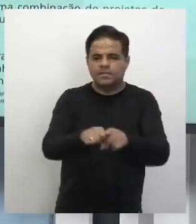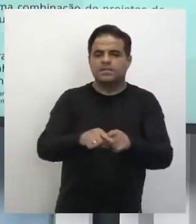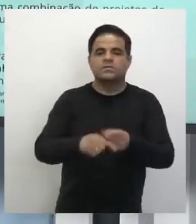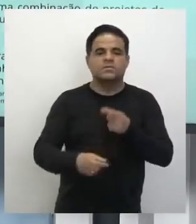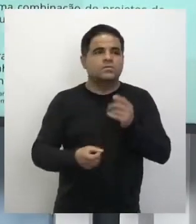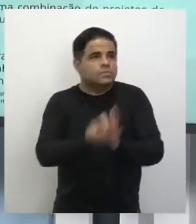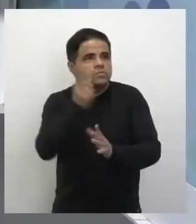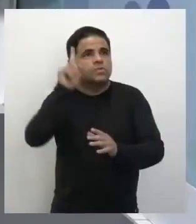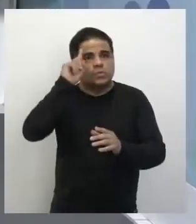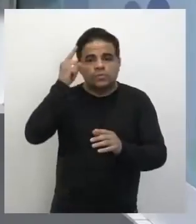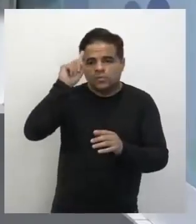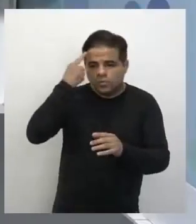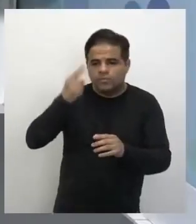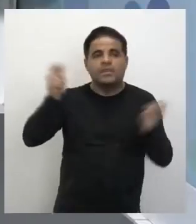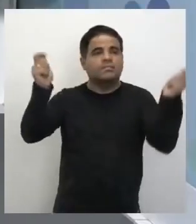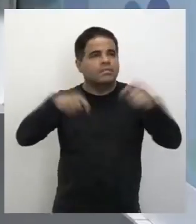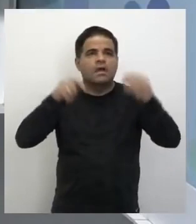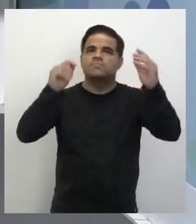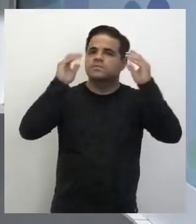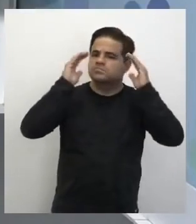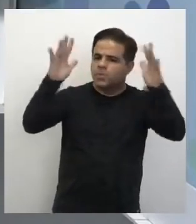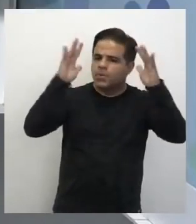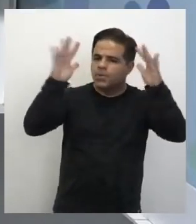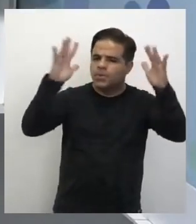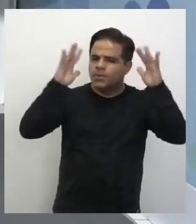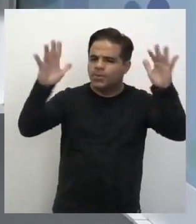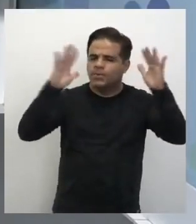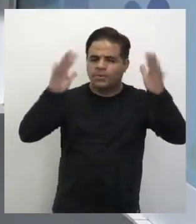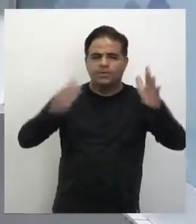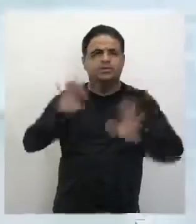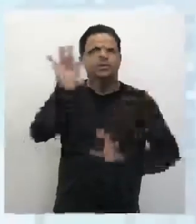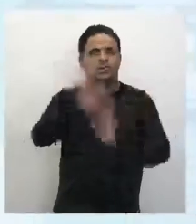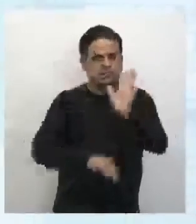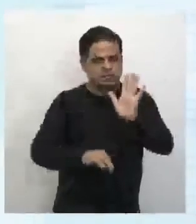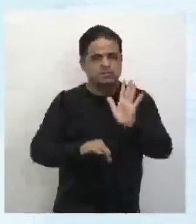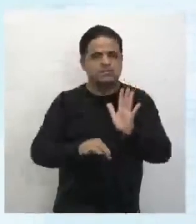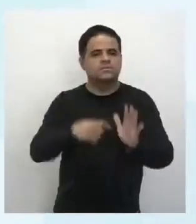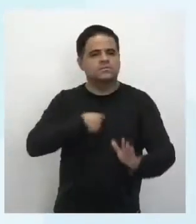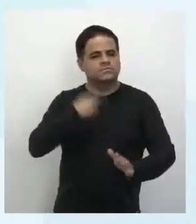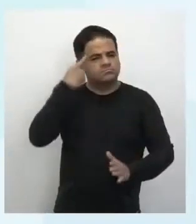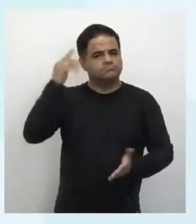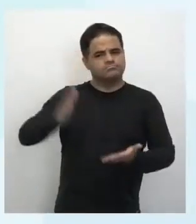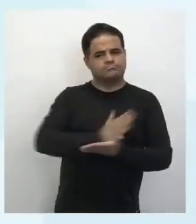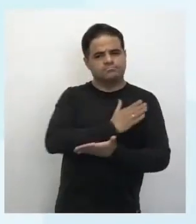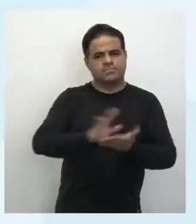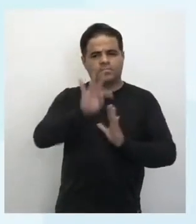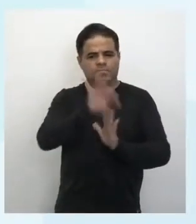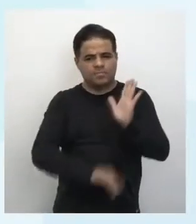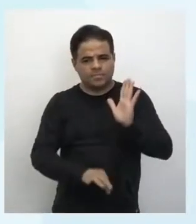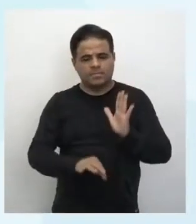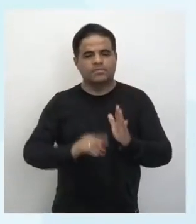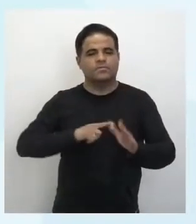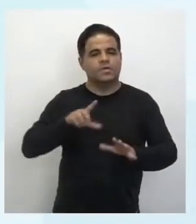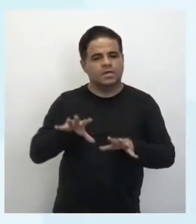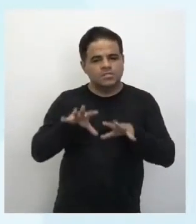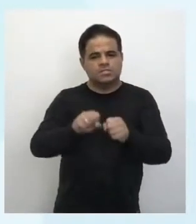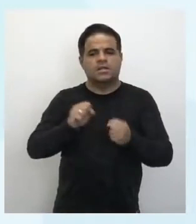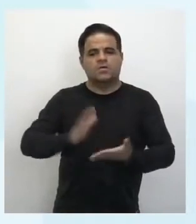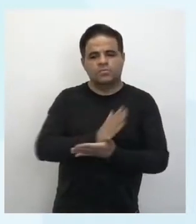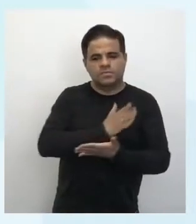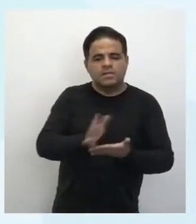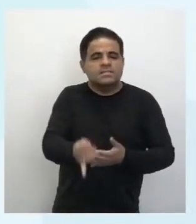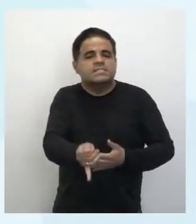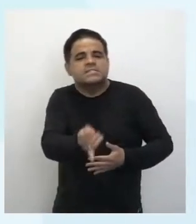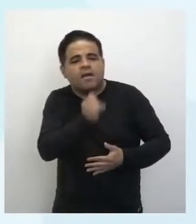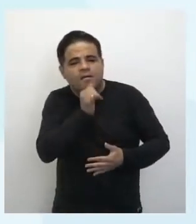as dúvidas, vai sobrar um tempo para a gente retirar as dúvidas, né, Pro? Vamos lá. Então, vamos lá, o texto. Olha só, gente, eu separei um texto para a gente poder retirar daí alguns exemplos,